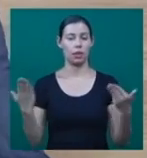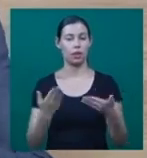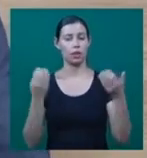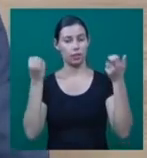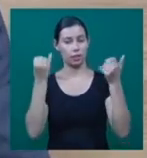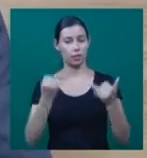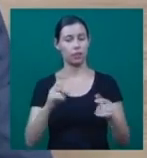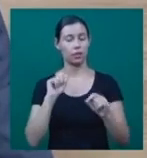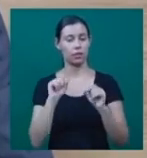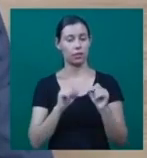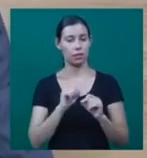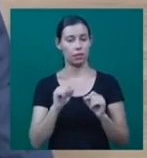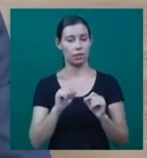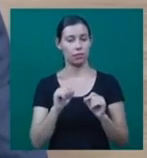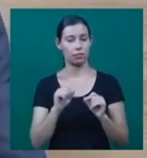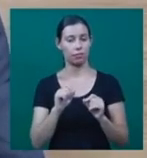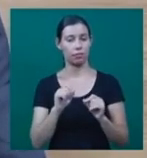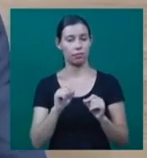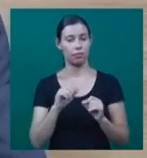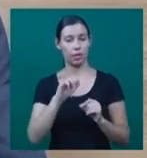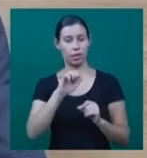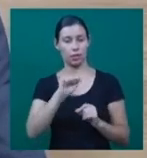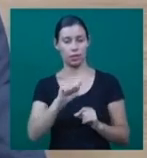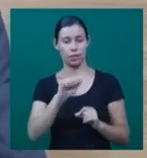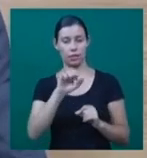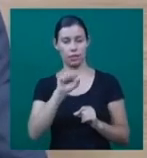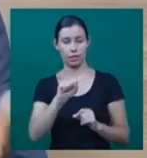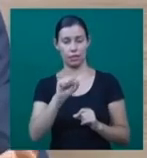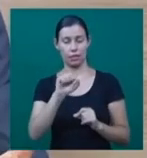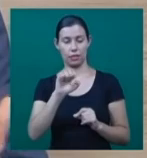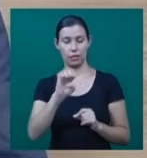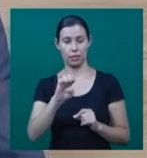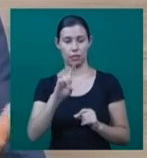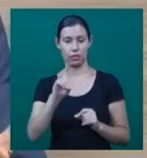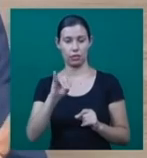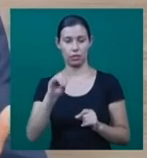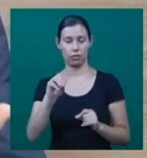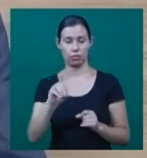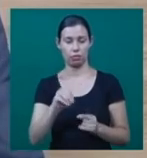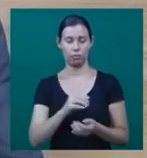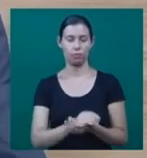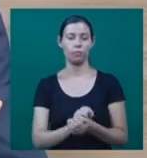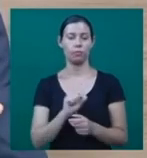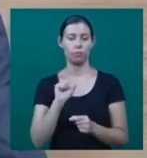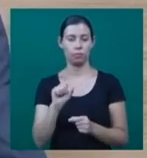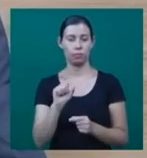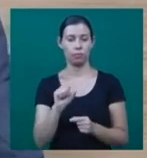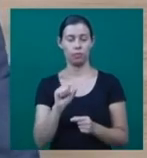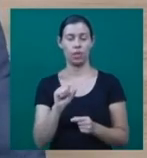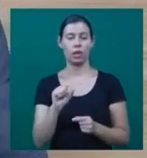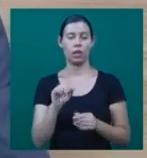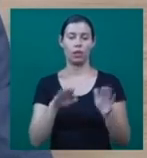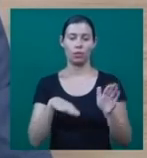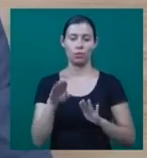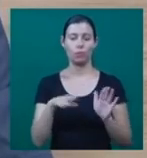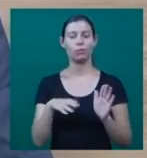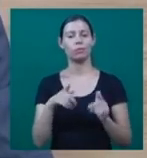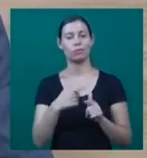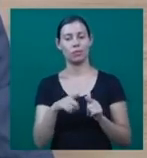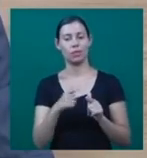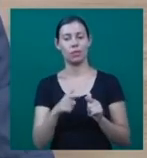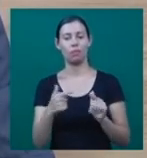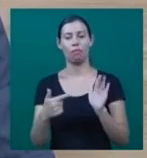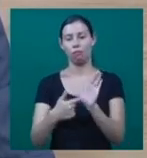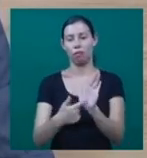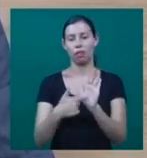e que precisa ser ainda mais discutido, o assédio sexual. Muitas mulheres, homens também, não denunciam ou demoram a buscar ajuda,